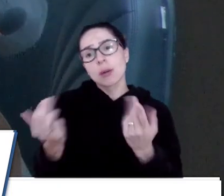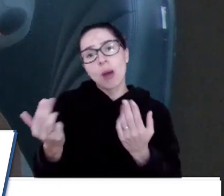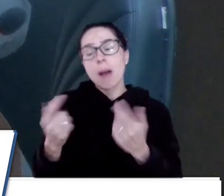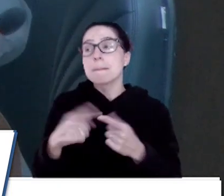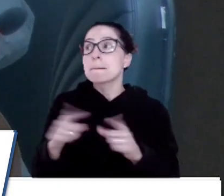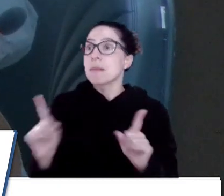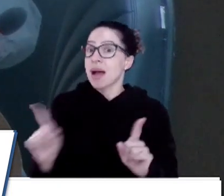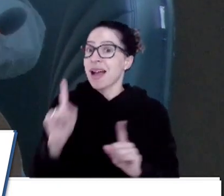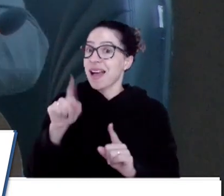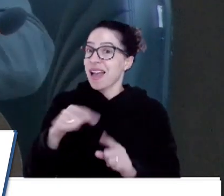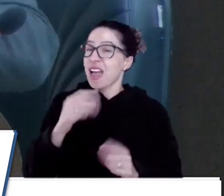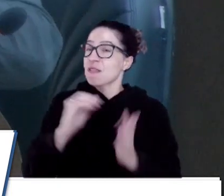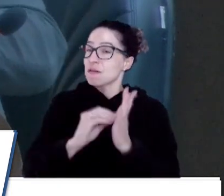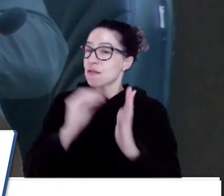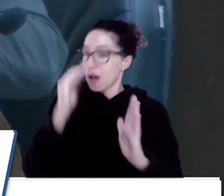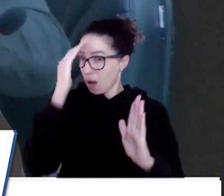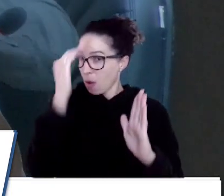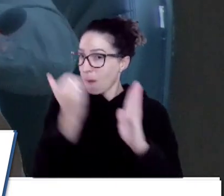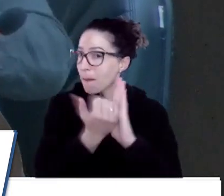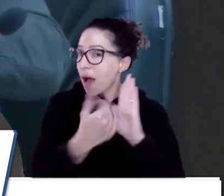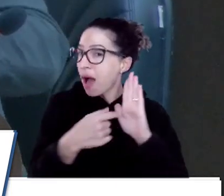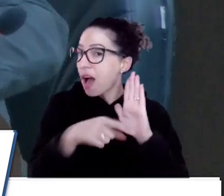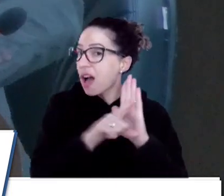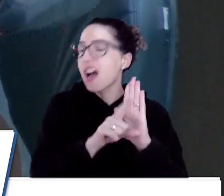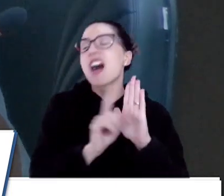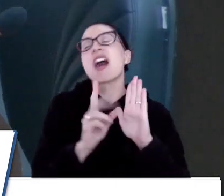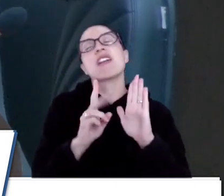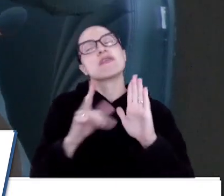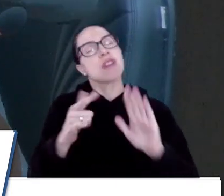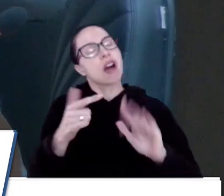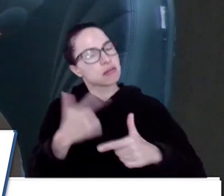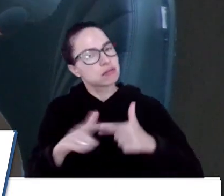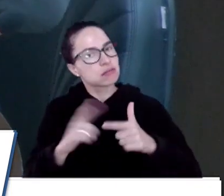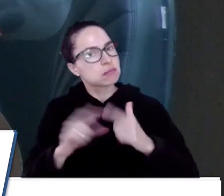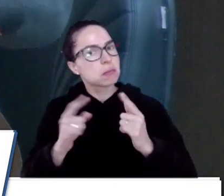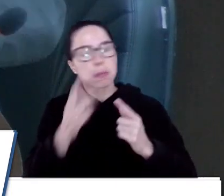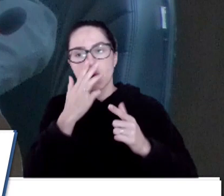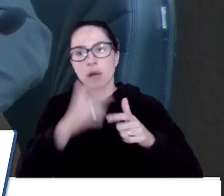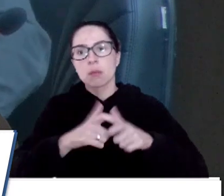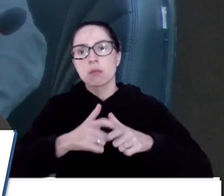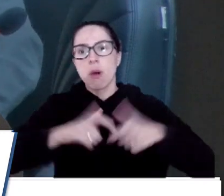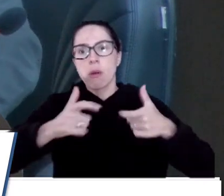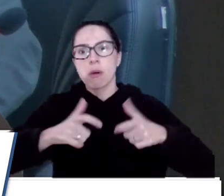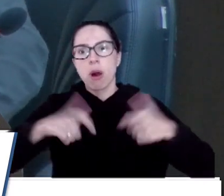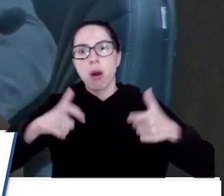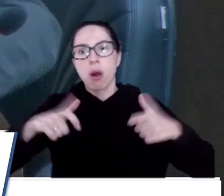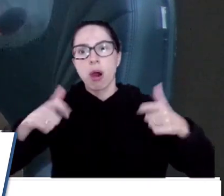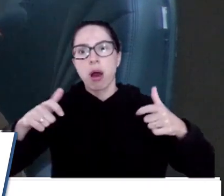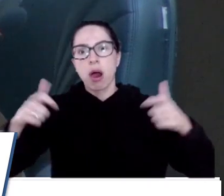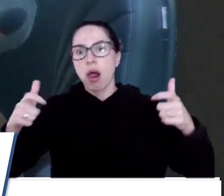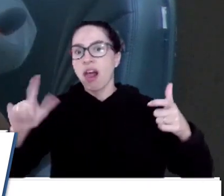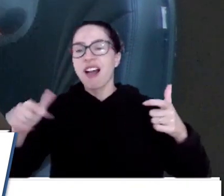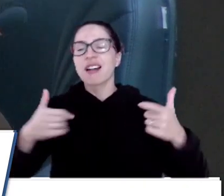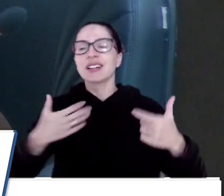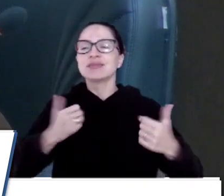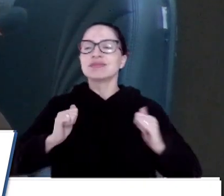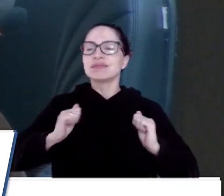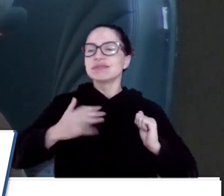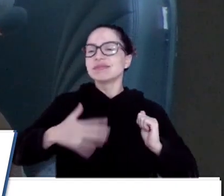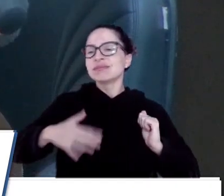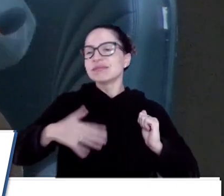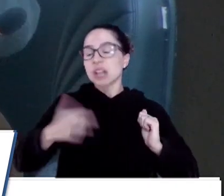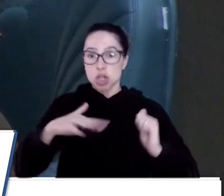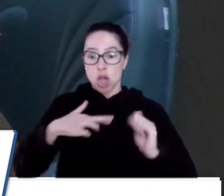da desobediência está criando, eu já falei isso, uma casta, uma situação deles que é muito favorável. Nós seguimos